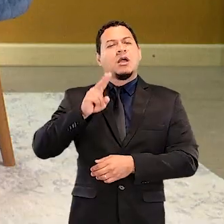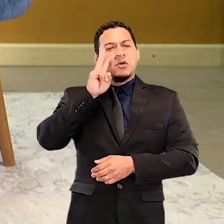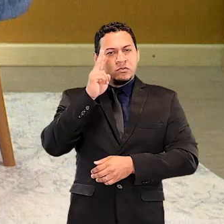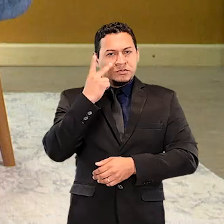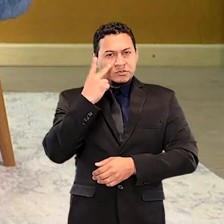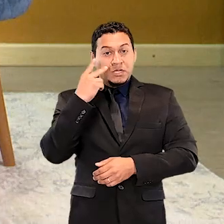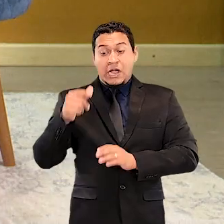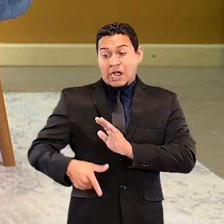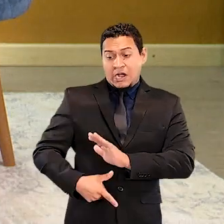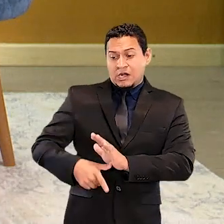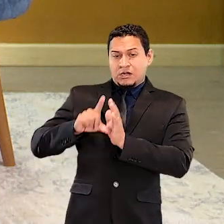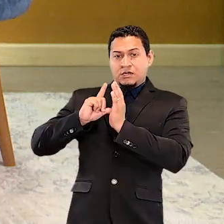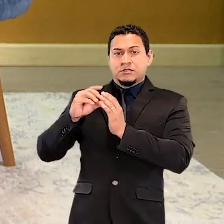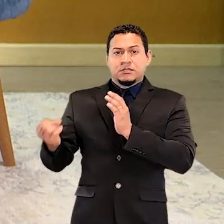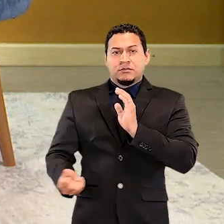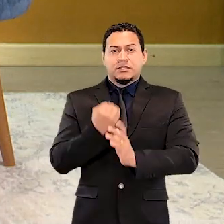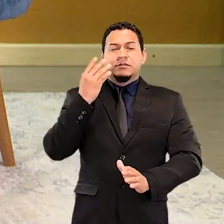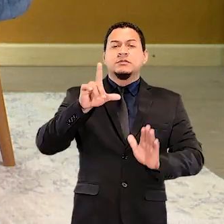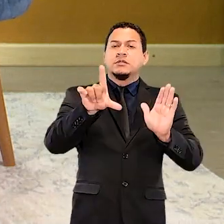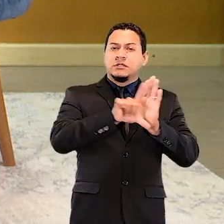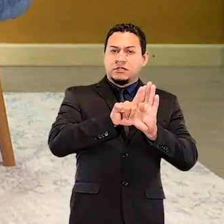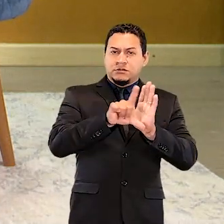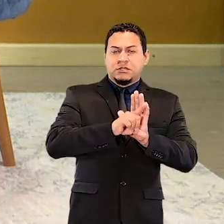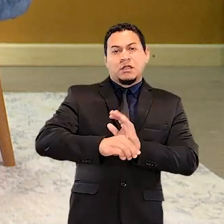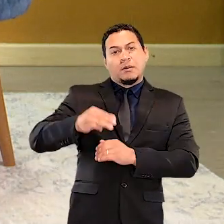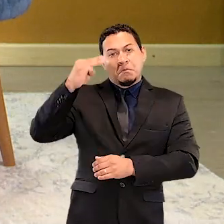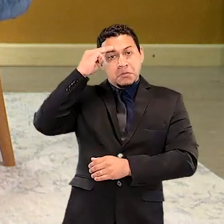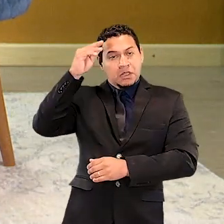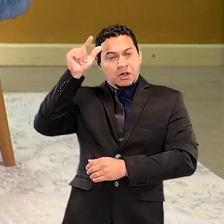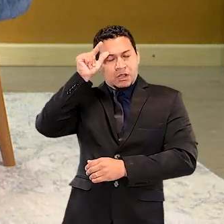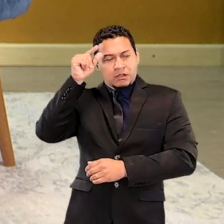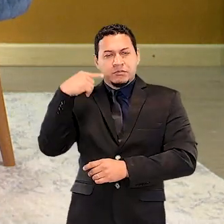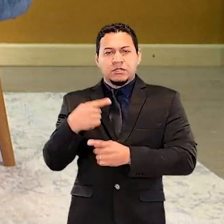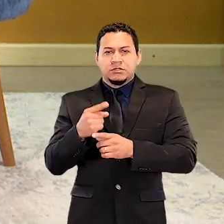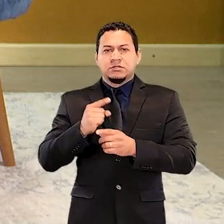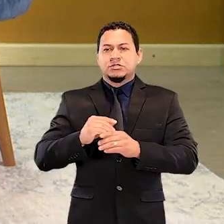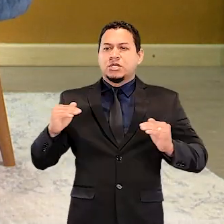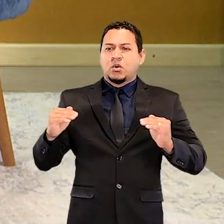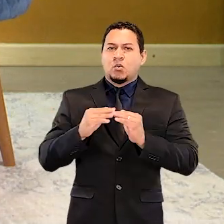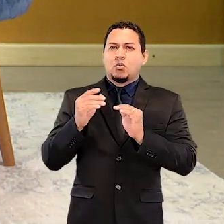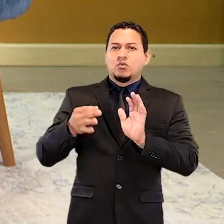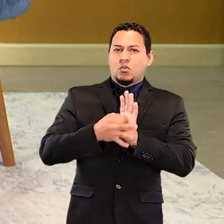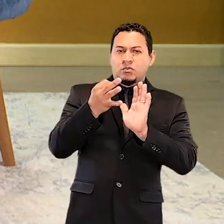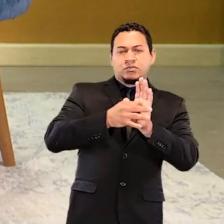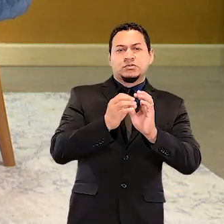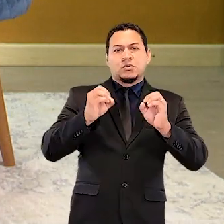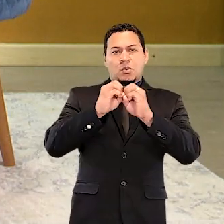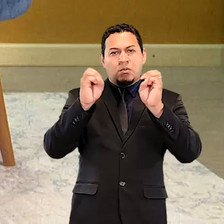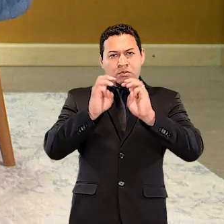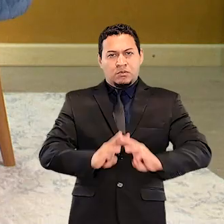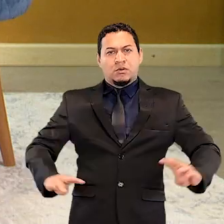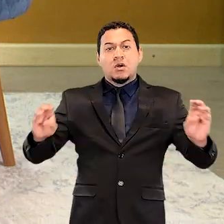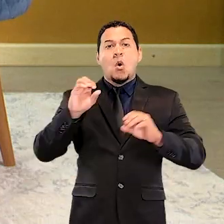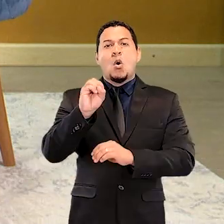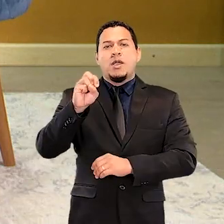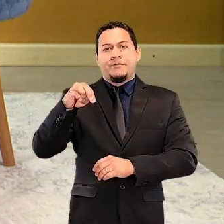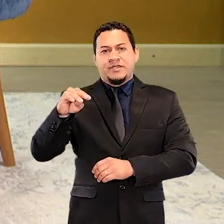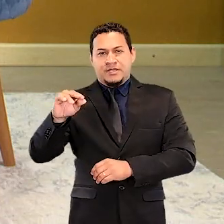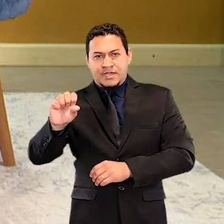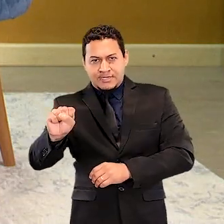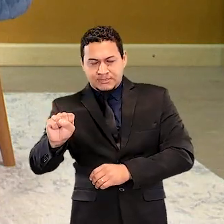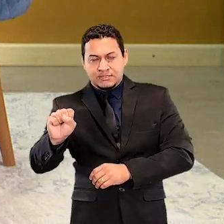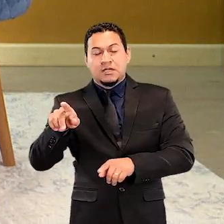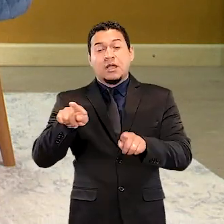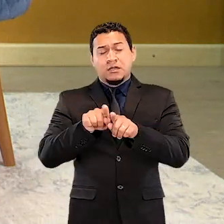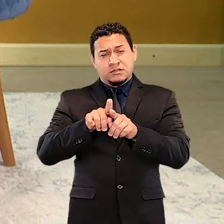vinda da Lei Maria da Penha, através de relatórios mundiais da Organização Mundial de Saúde, que a violência doméstica e familiar contra a mulher é